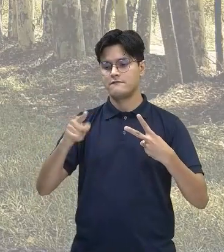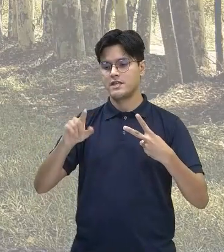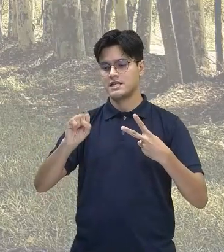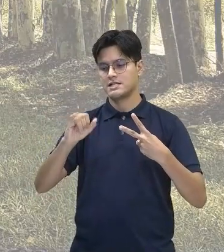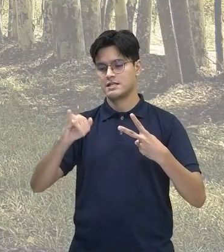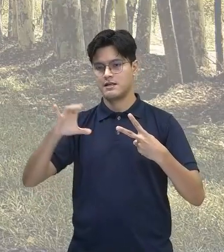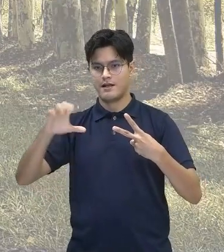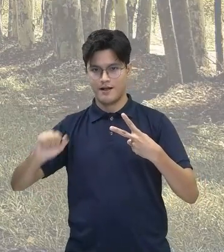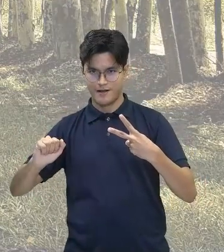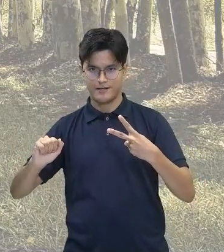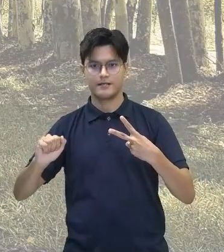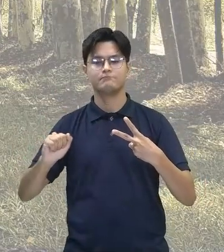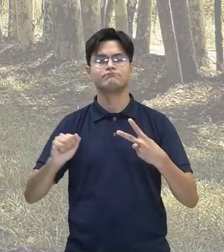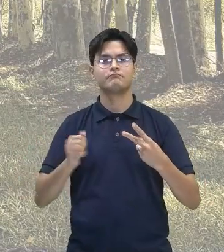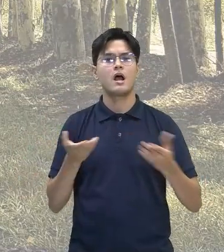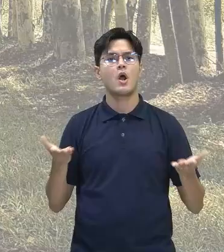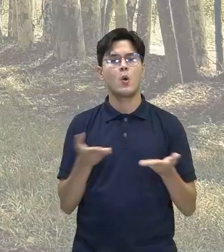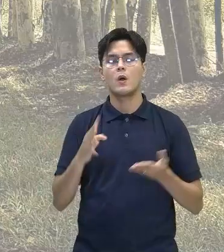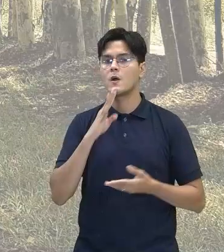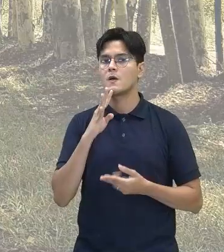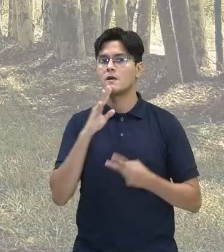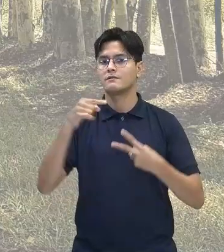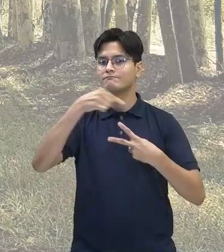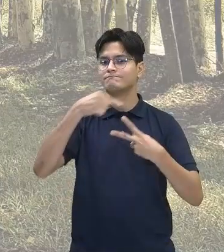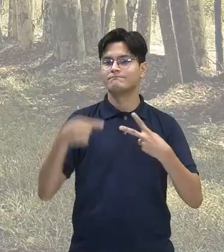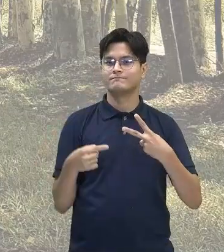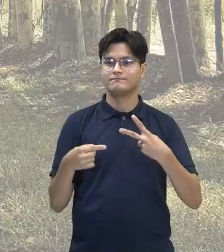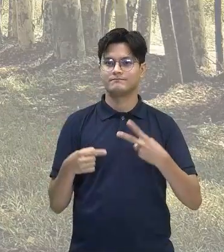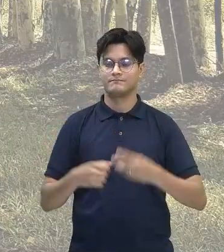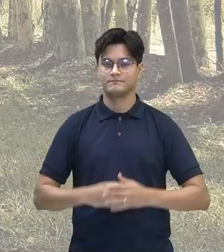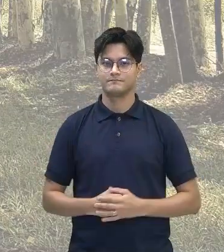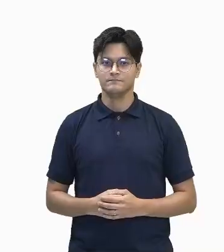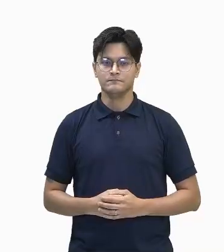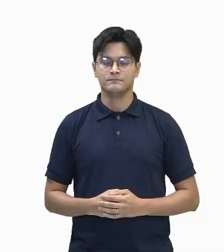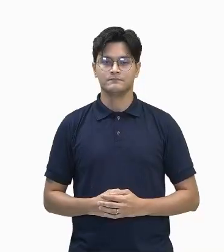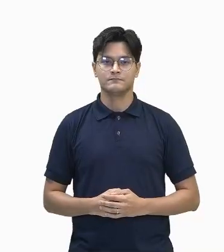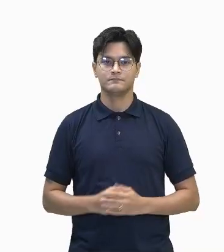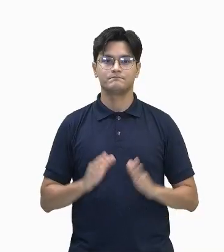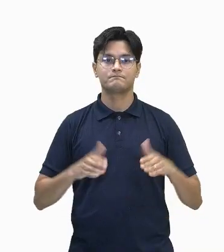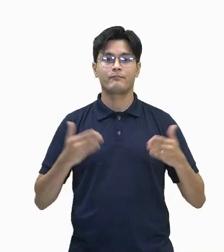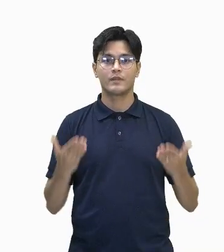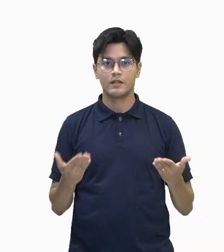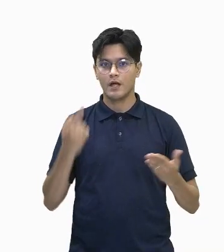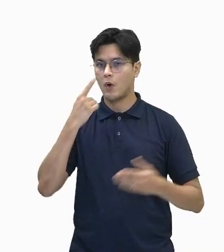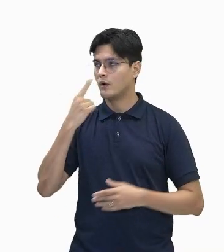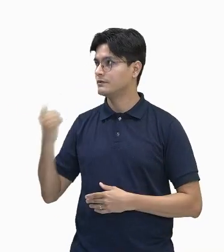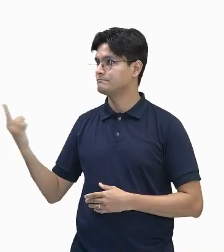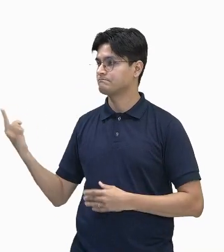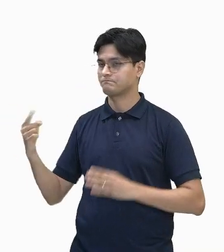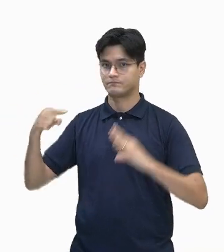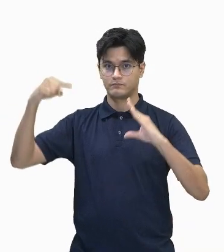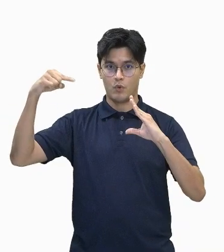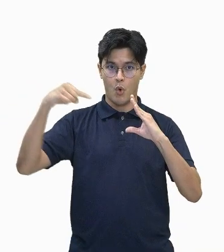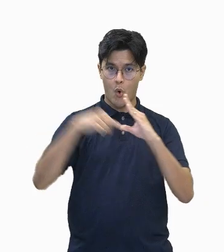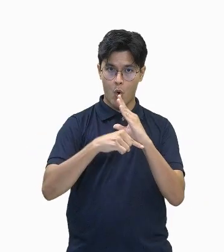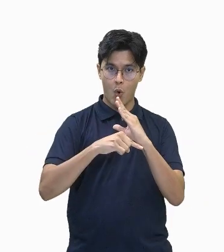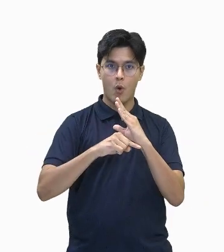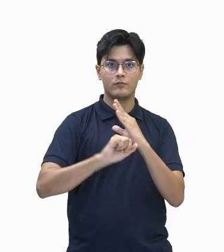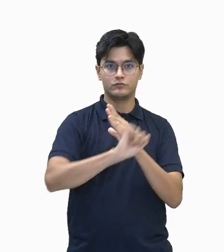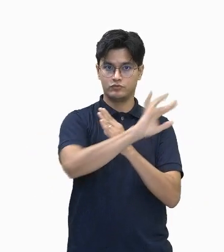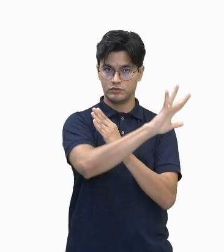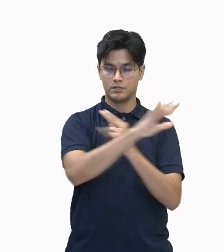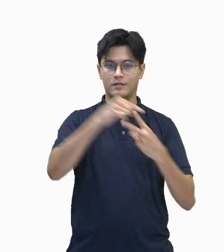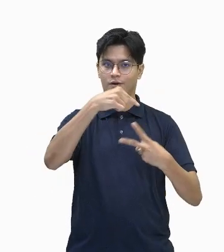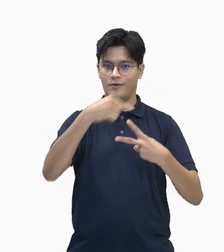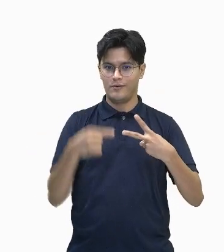então para essas divisões, vamos conhecer o que é uma e o que é outra, que são as divisões da ótica, né? Que é a parte da